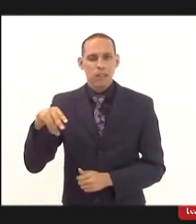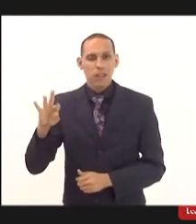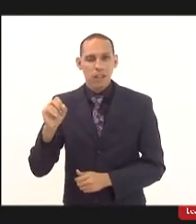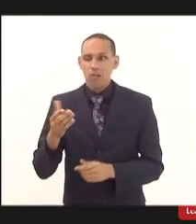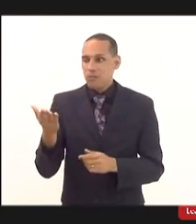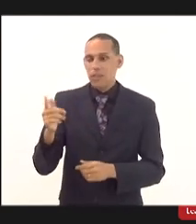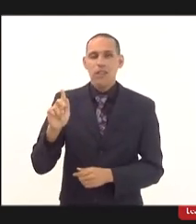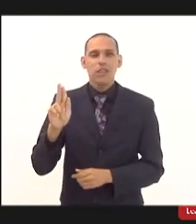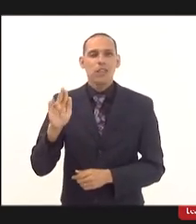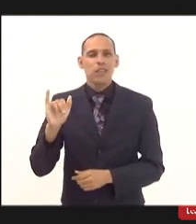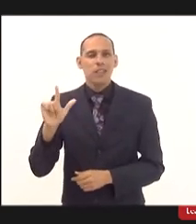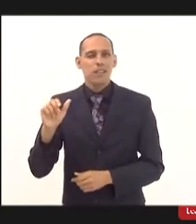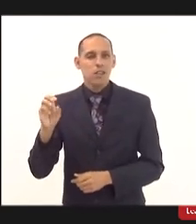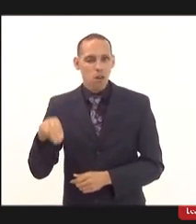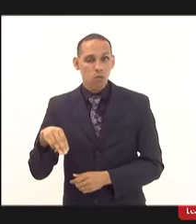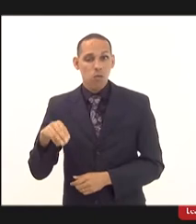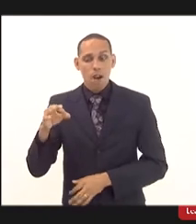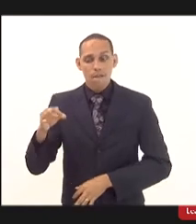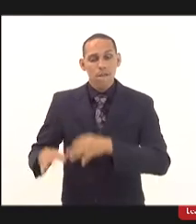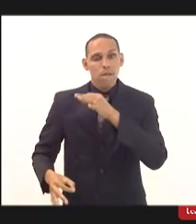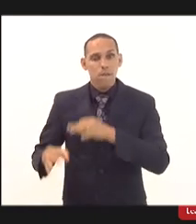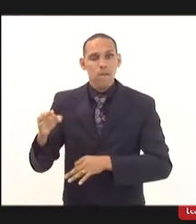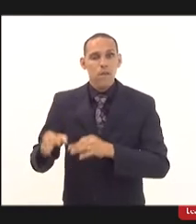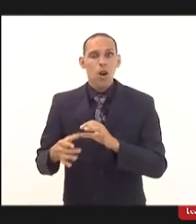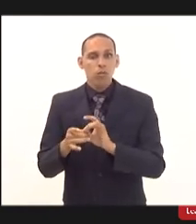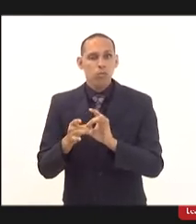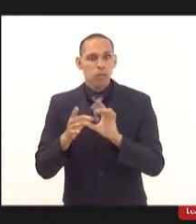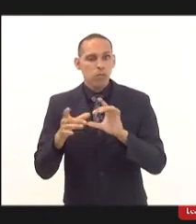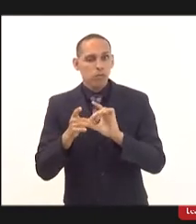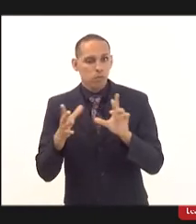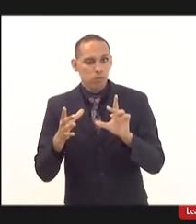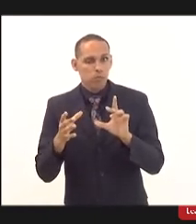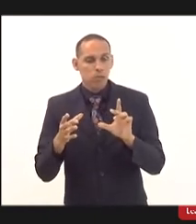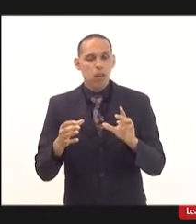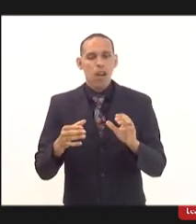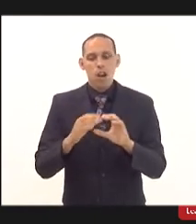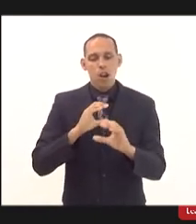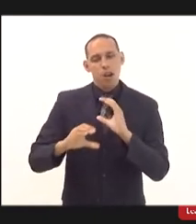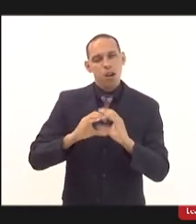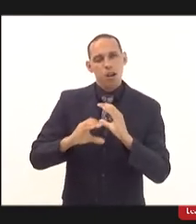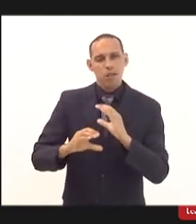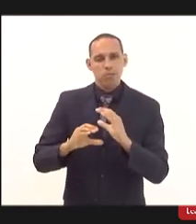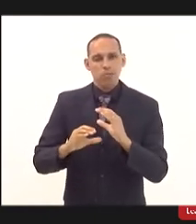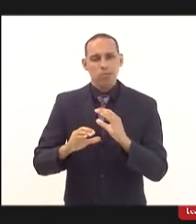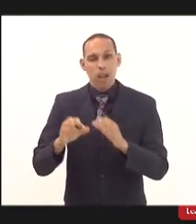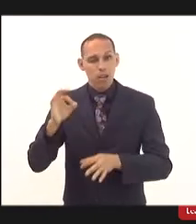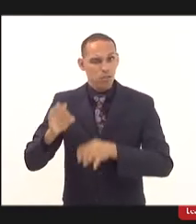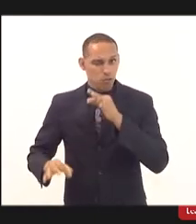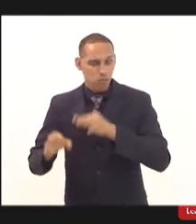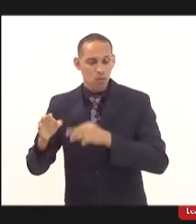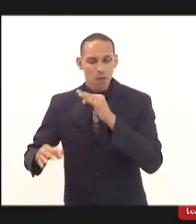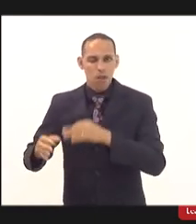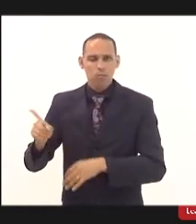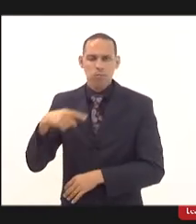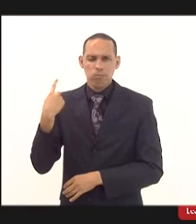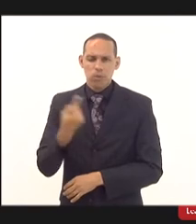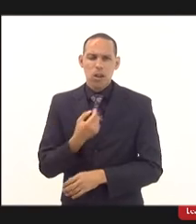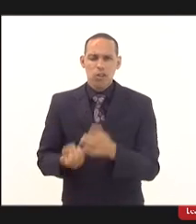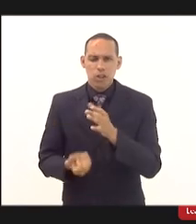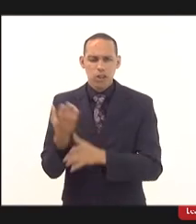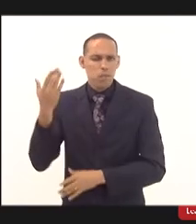o fórum se ela democratização dos meios de comunicação e através deste fórum Nós